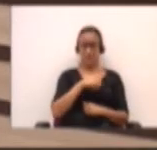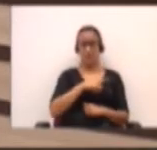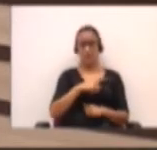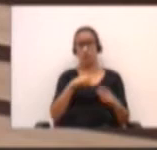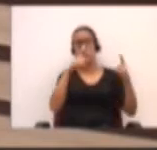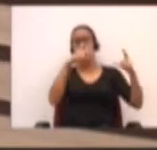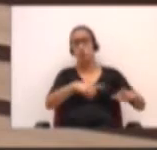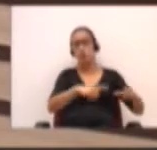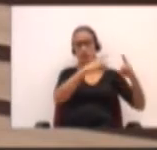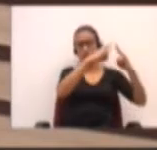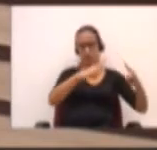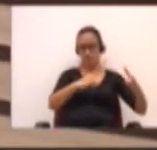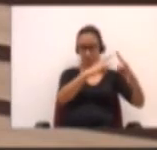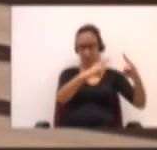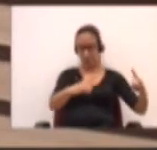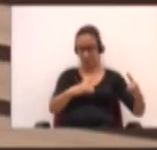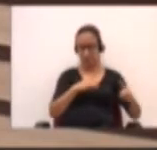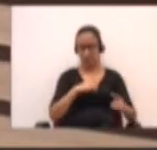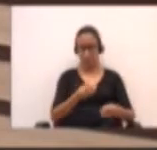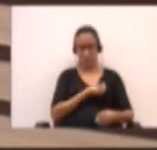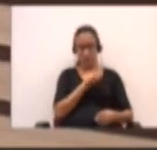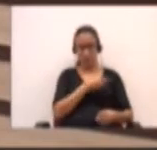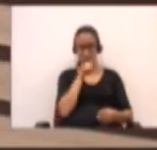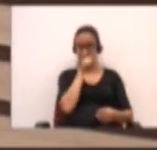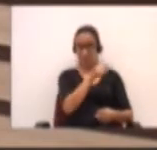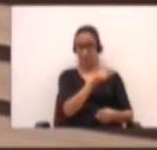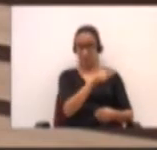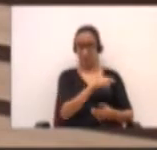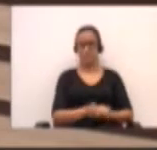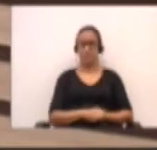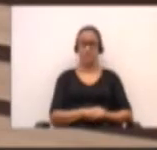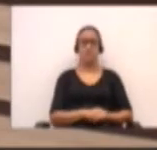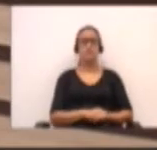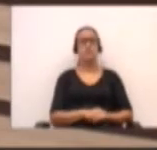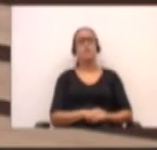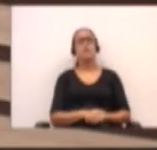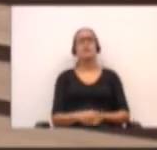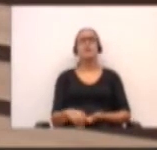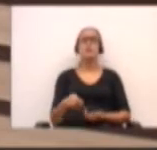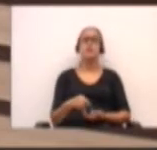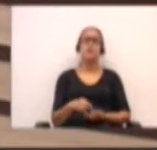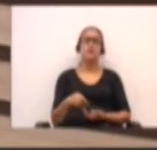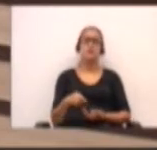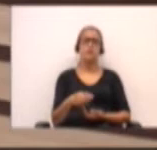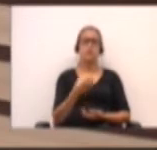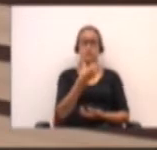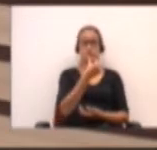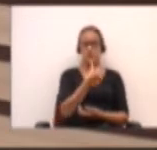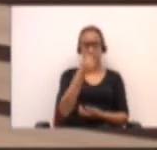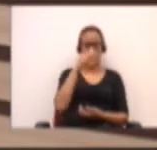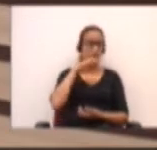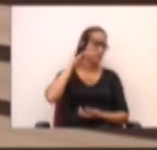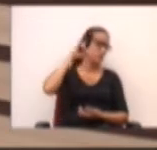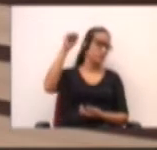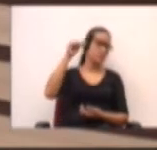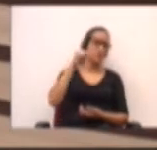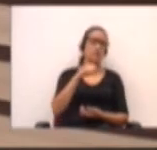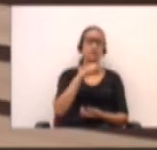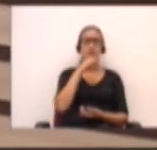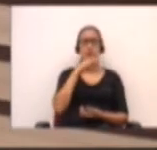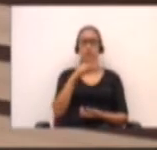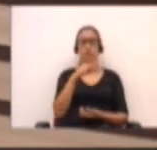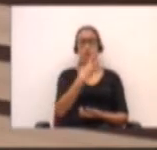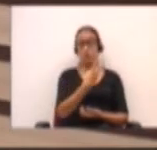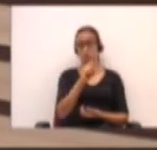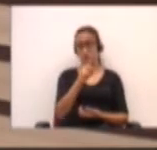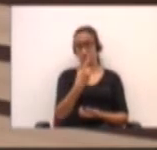dias? Plenário, vereador Vitório Bortolã, aos 6 dias do mês de abril do ano de 2015. Vereadores Wilson Nunes Cerqueira,